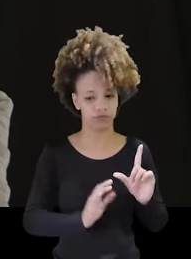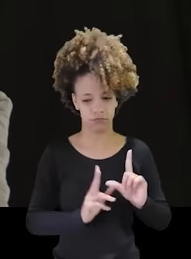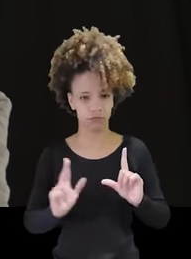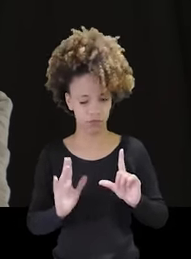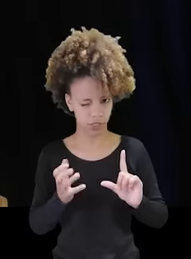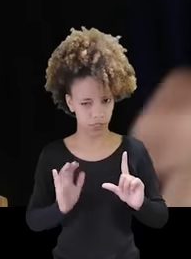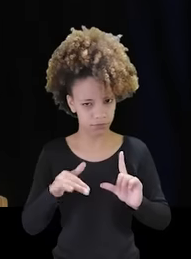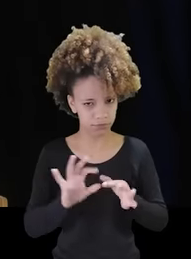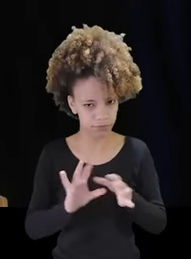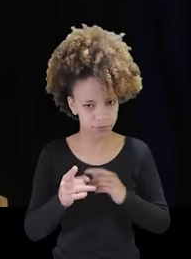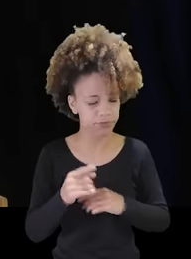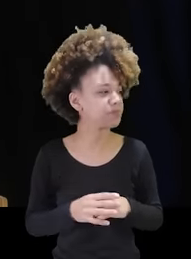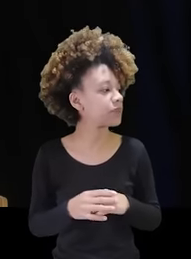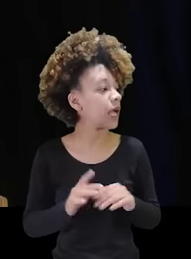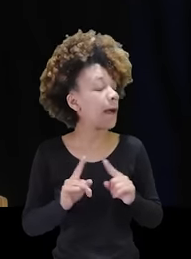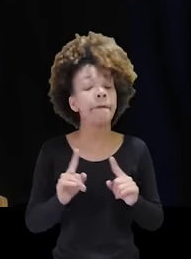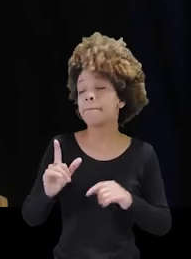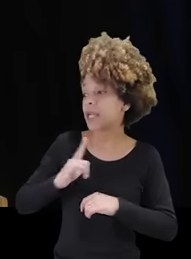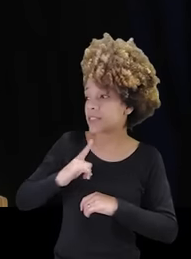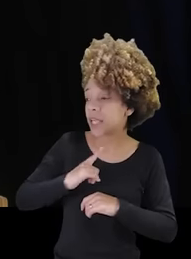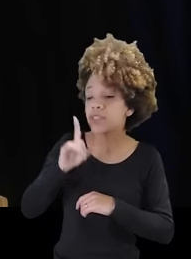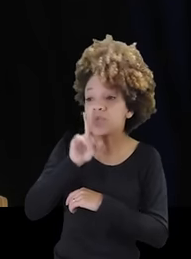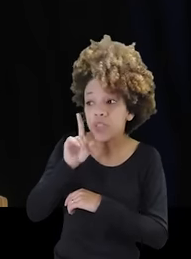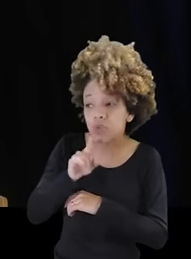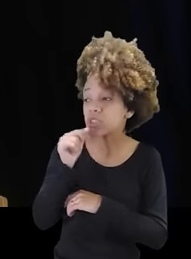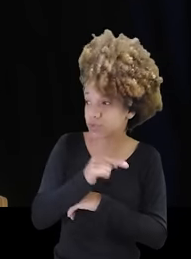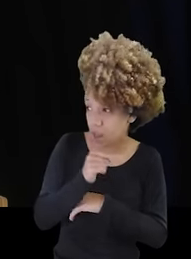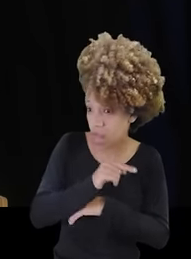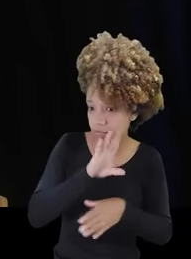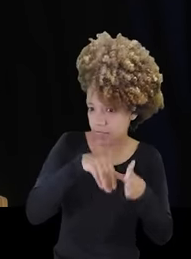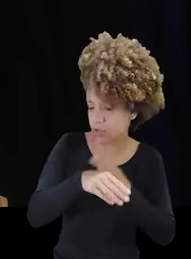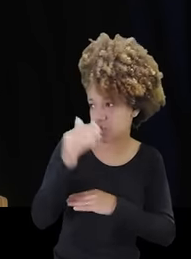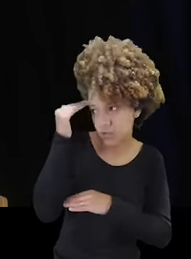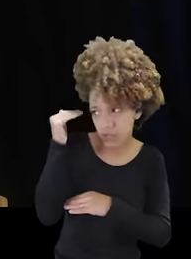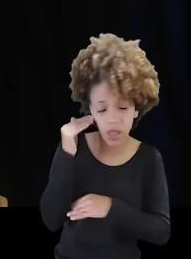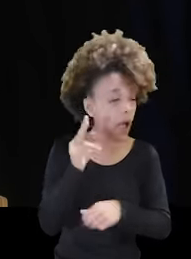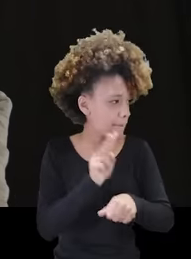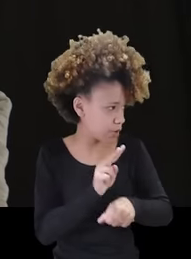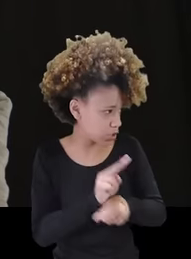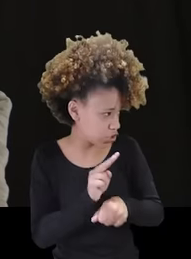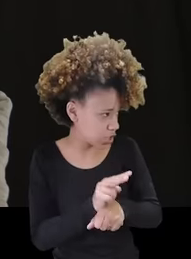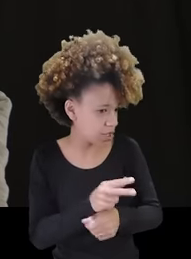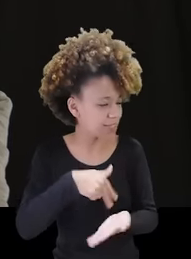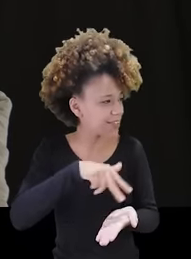timeline já vai e aí tem muita galera do muita gente dos Estados Unidos lá e eles ouviram